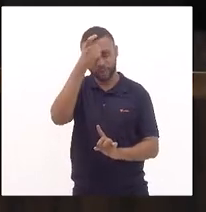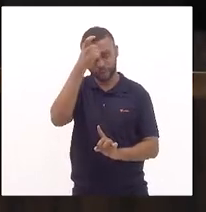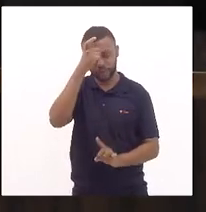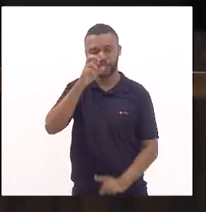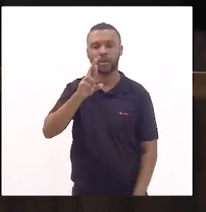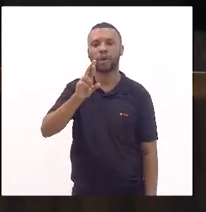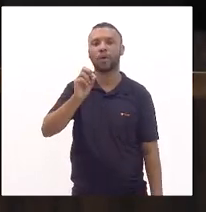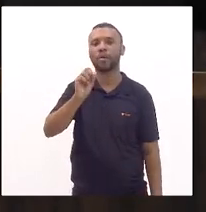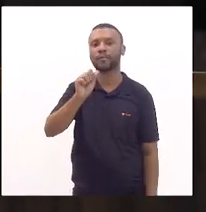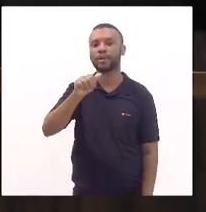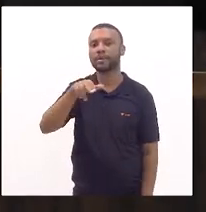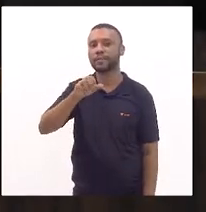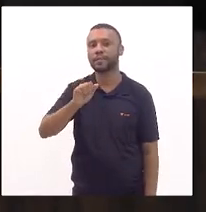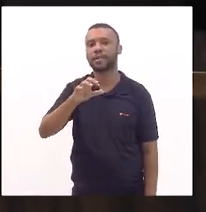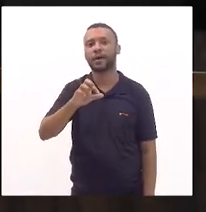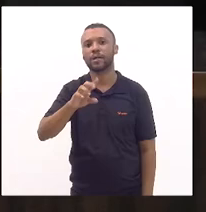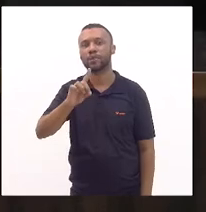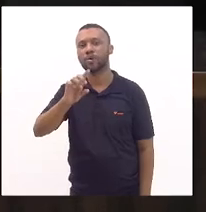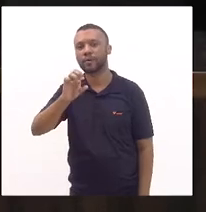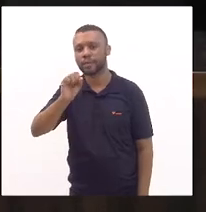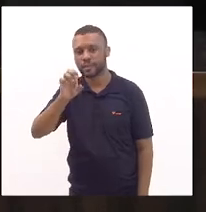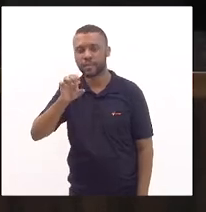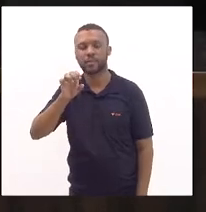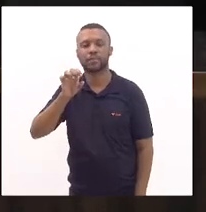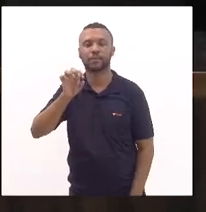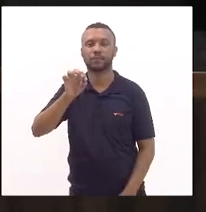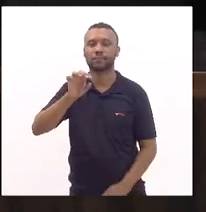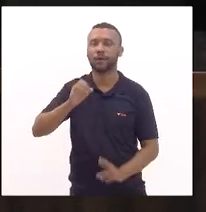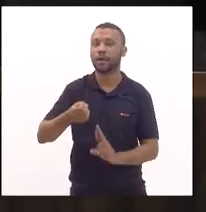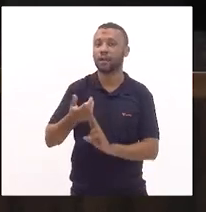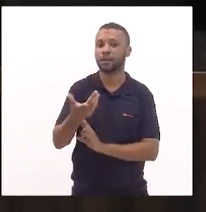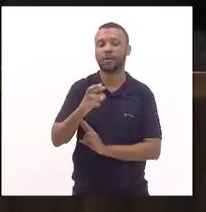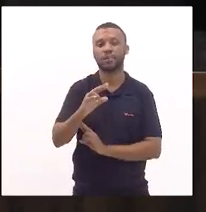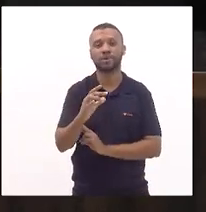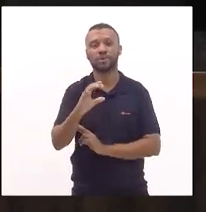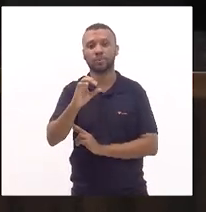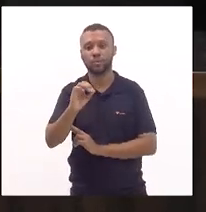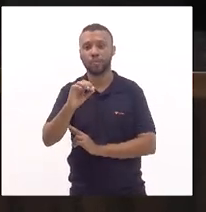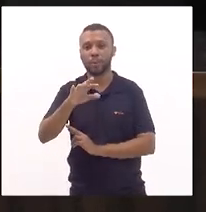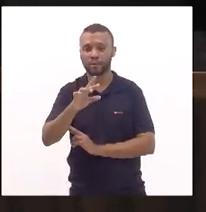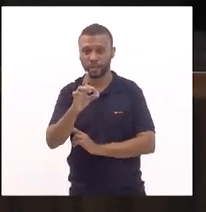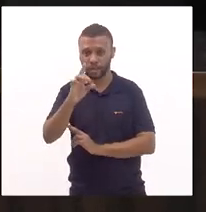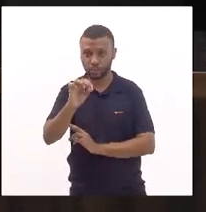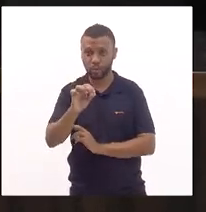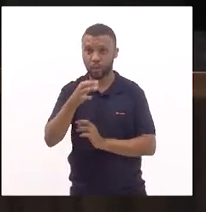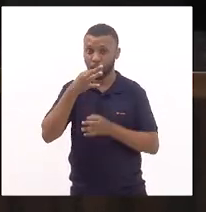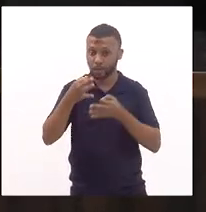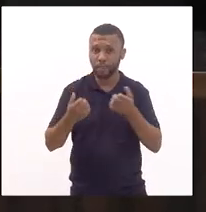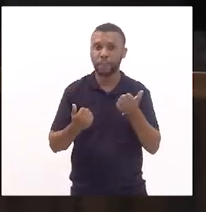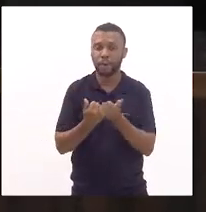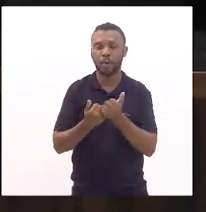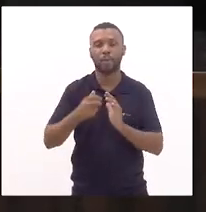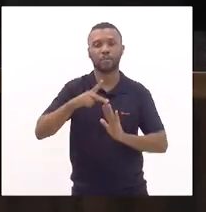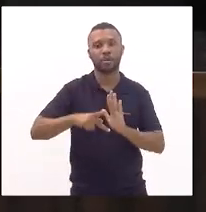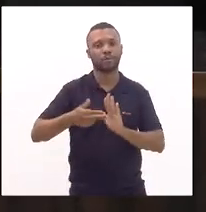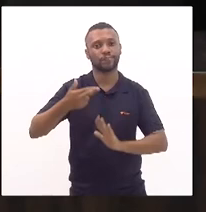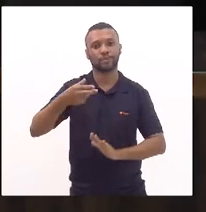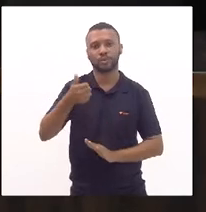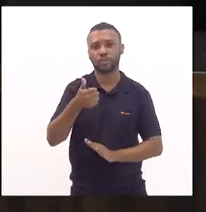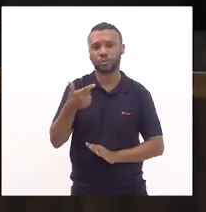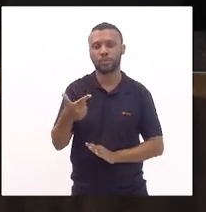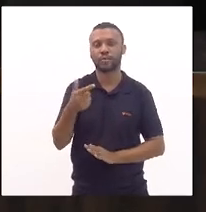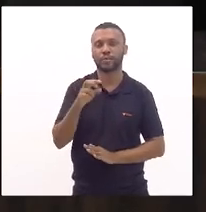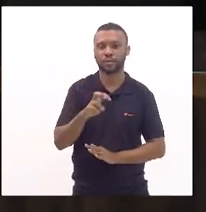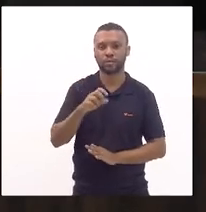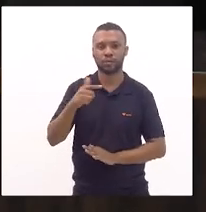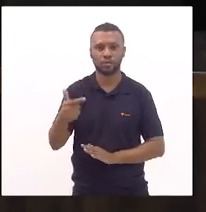Cardoso de Oliveira. Todos os projetos acima, de relatoria deputado Chico Machado, parecer desfavorável. Projeto de resolução